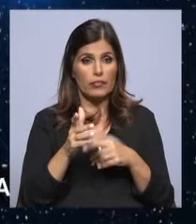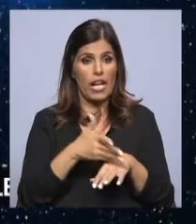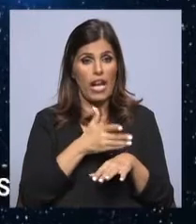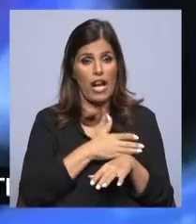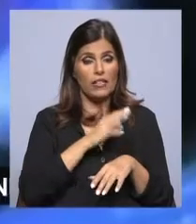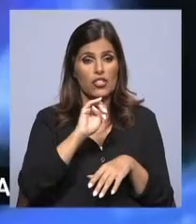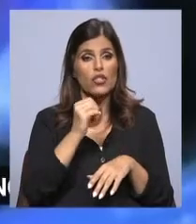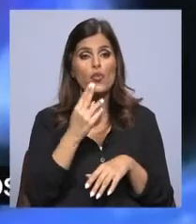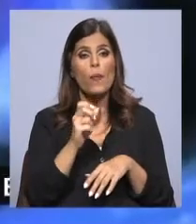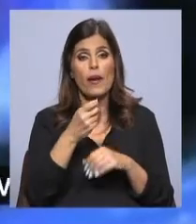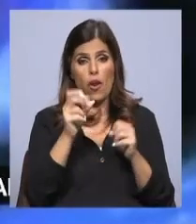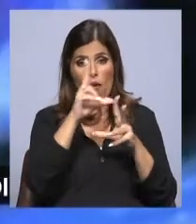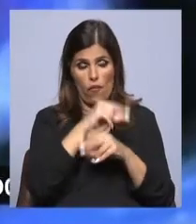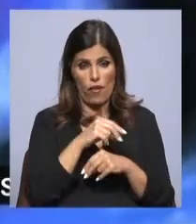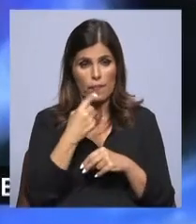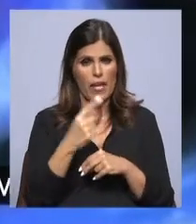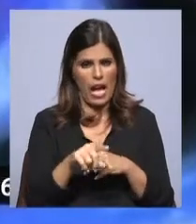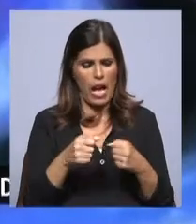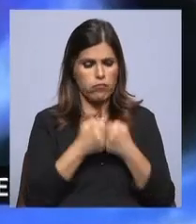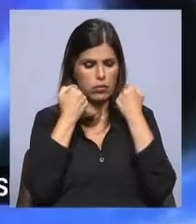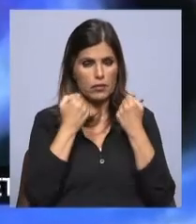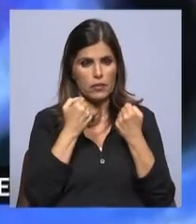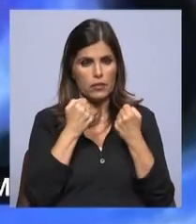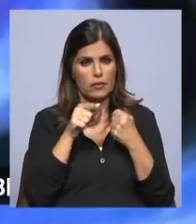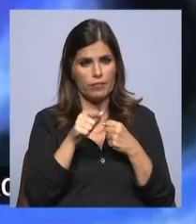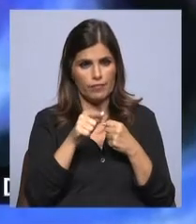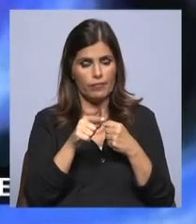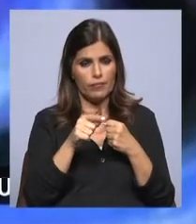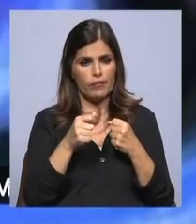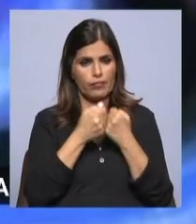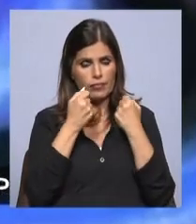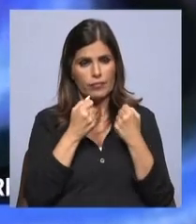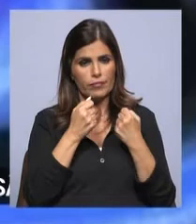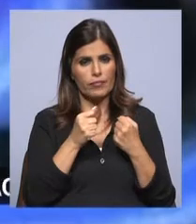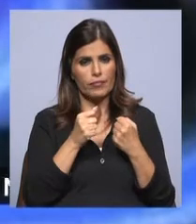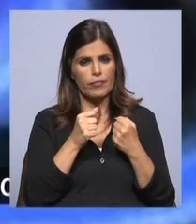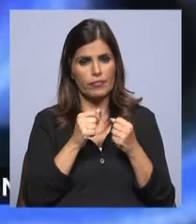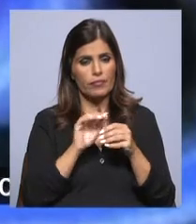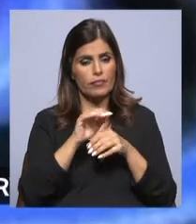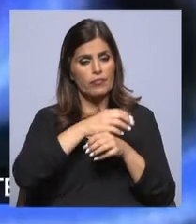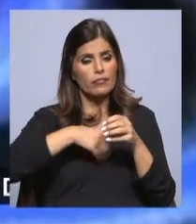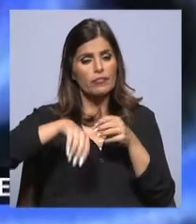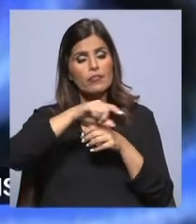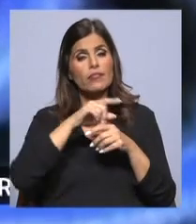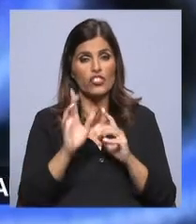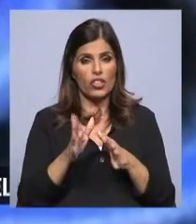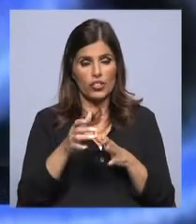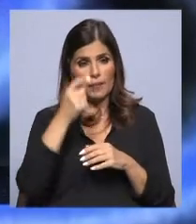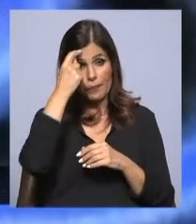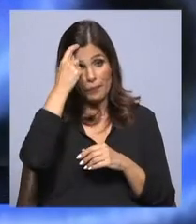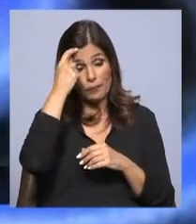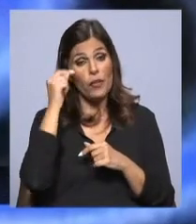Quando se dá o choque das supernovas, há esse choque, essas ondas de choque que batem nas camadas que já tinham sido evacuadas nas estrelas. E foi isso